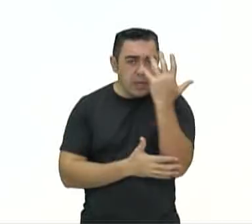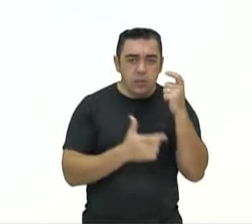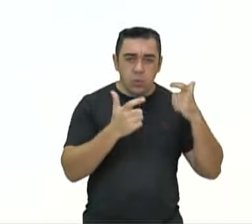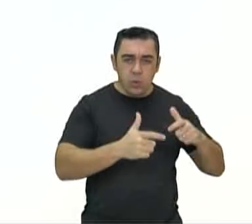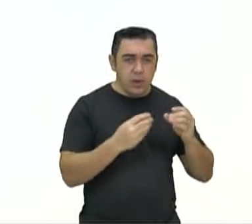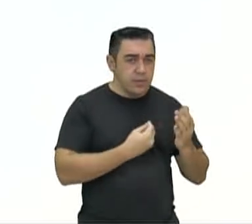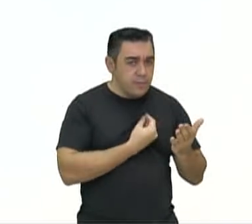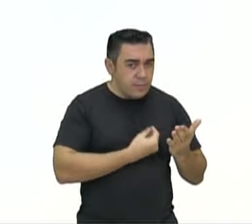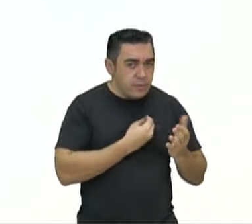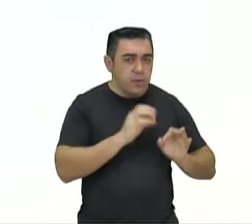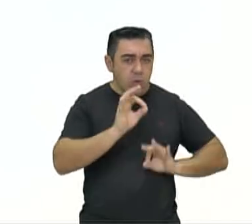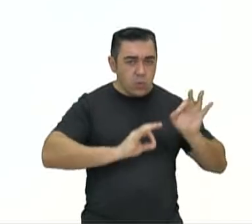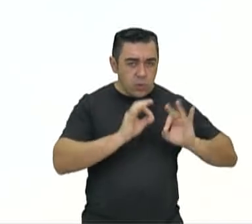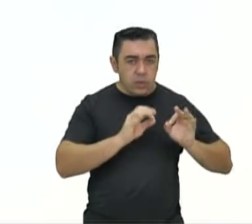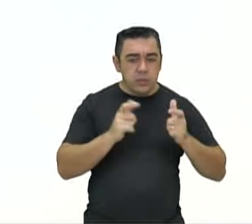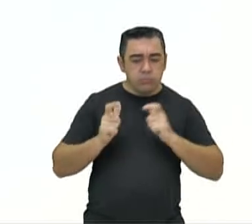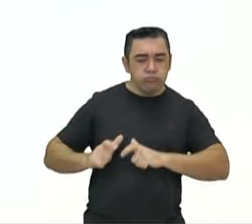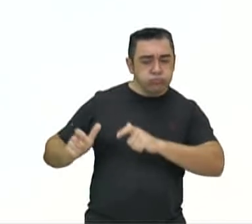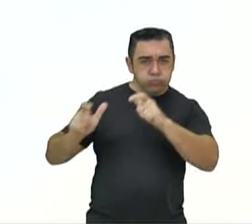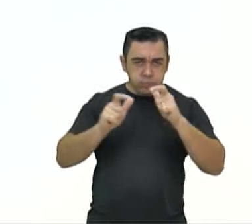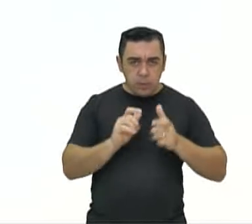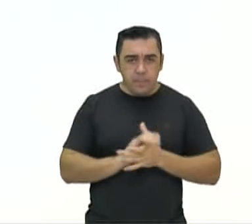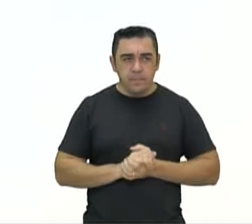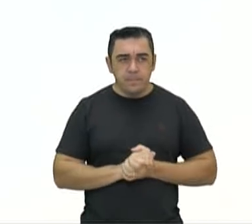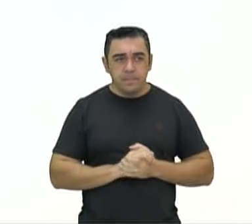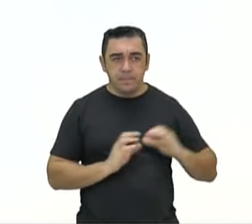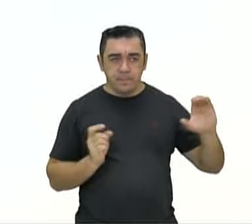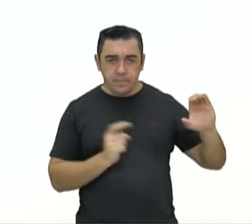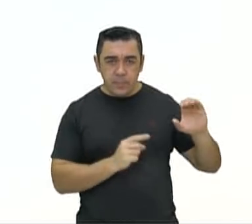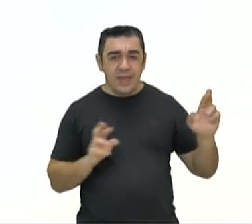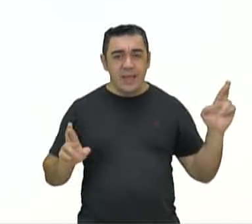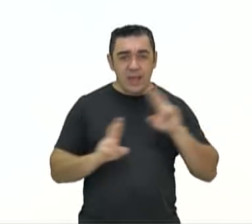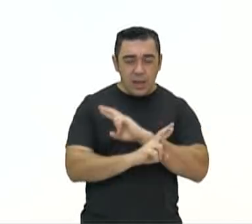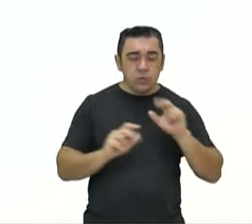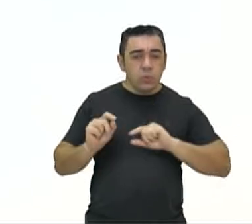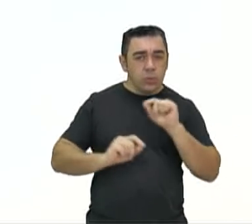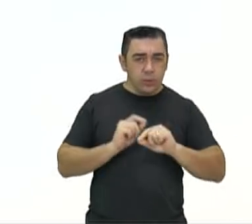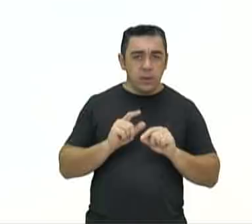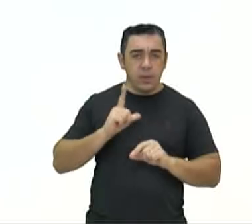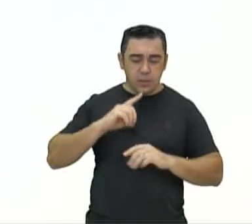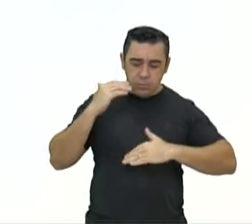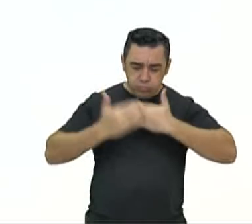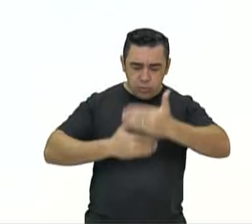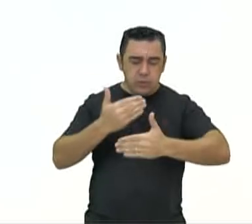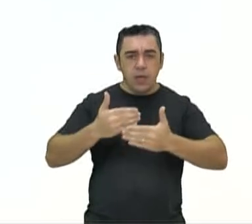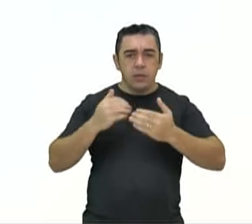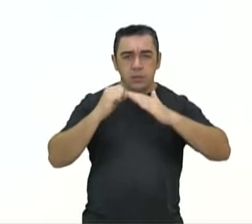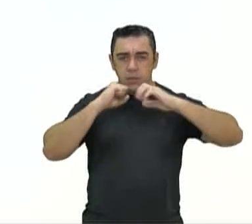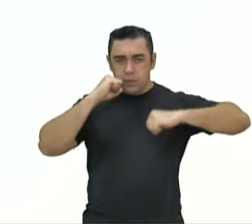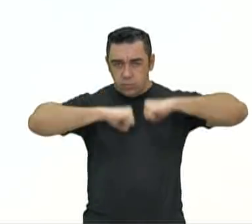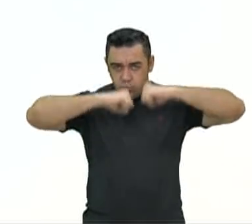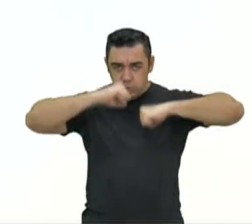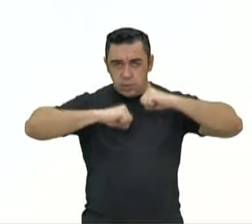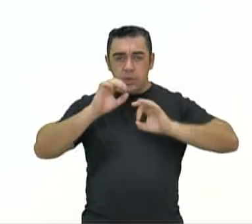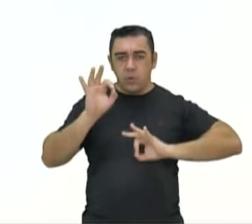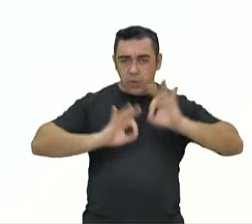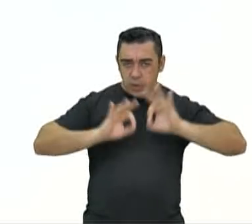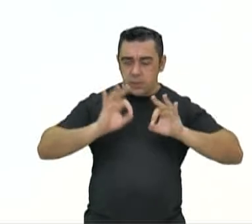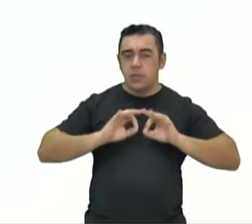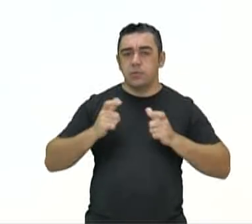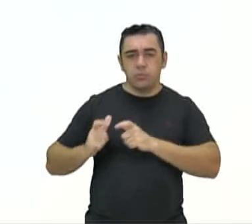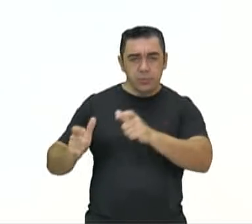vive, organizando as paisagens. Se relacionam pelo processo de industrialização e urbanização na organização da